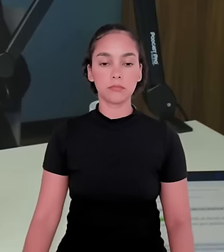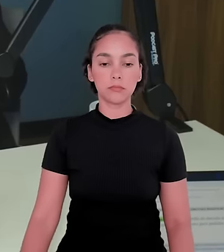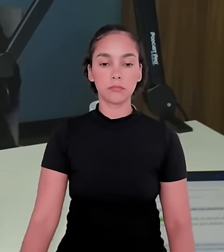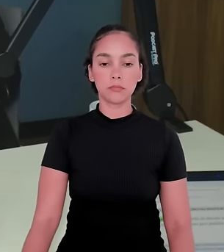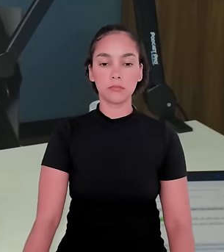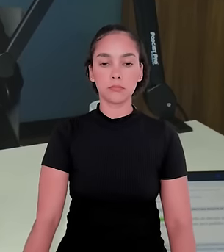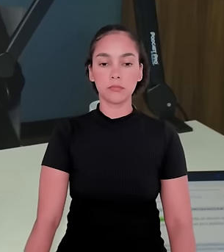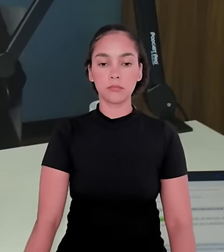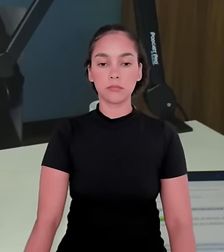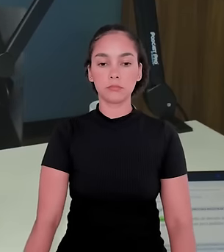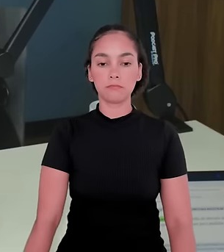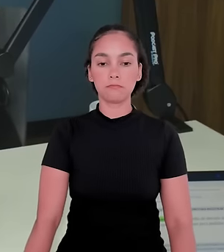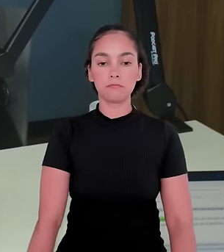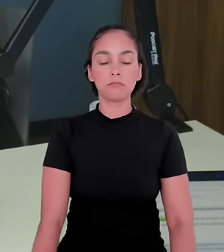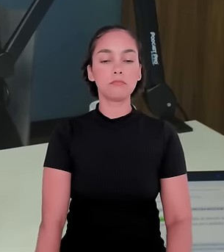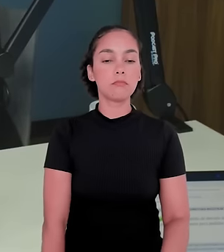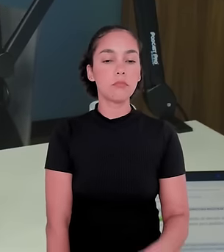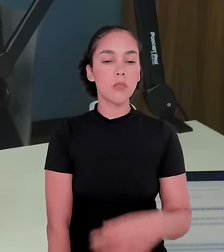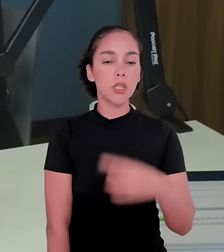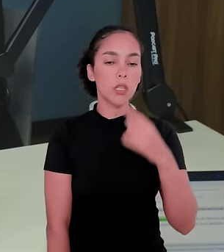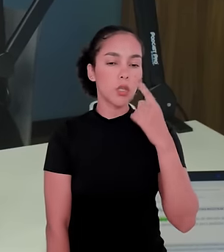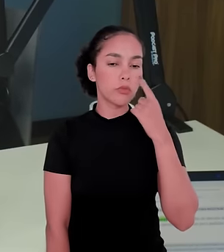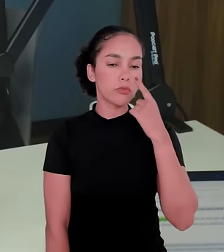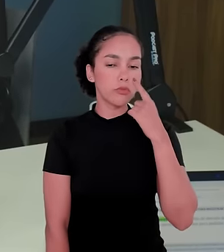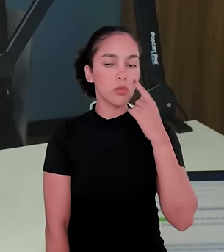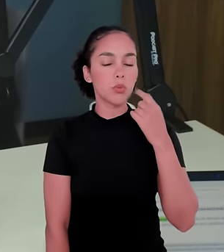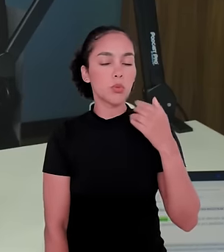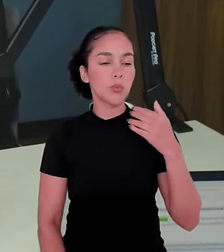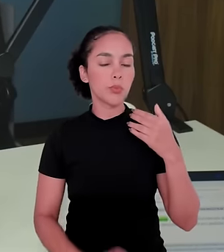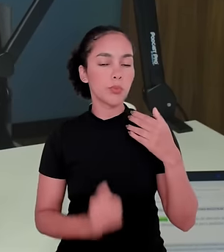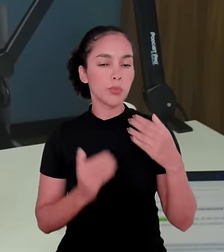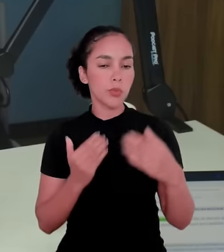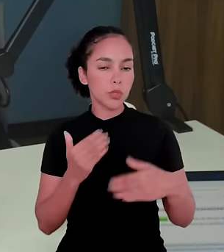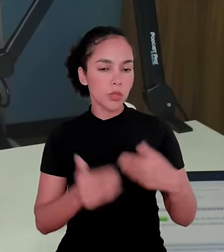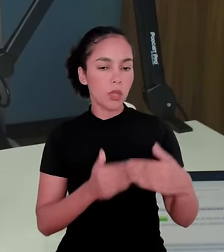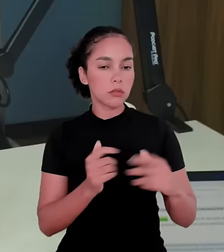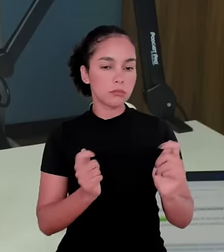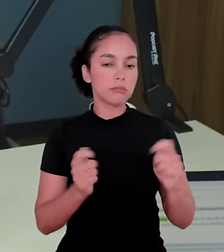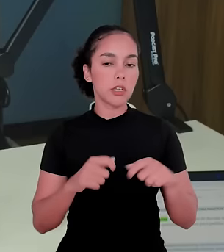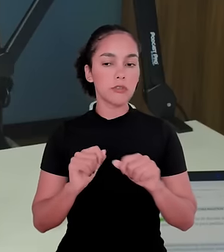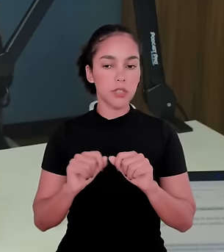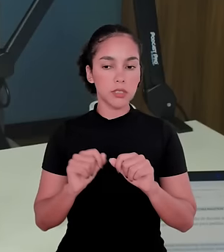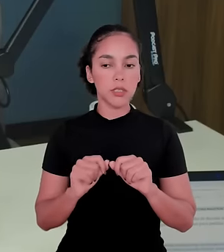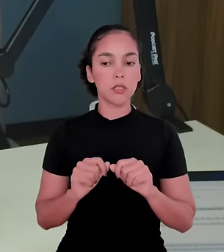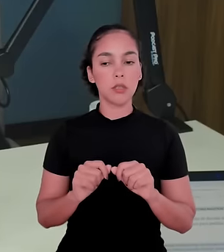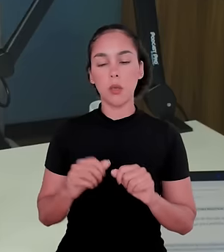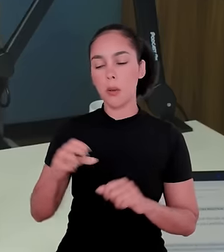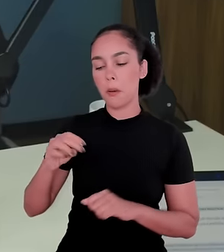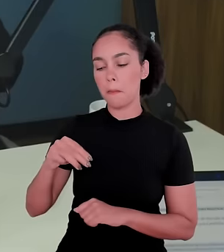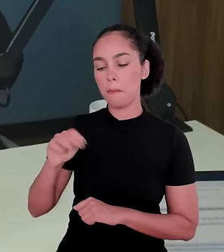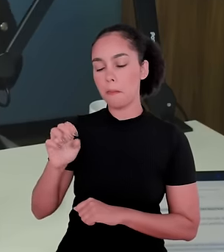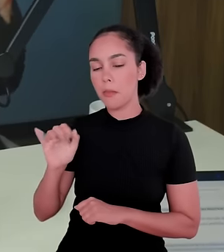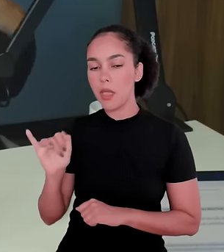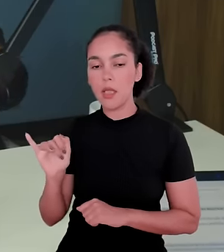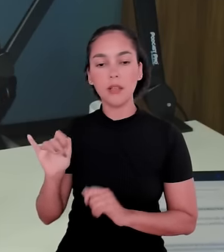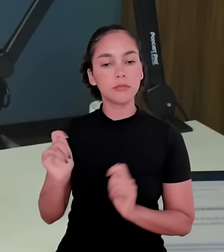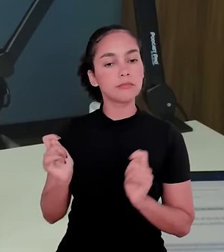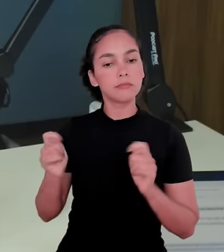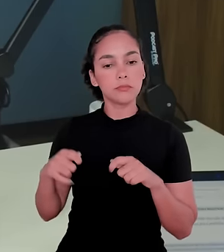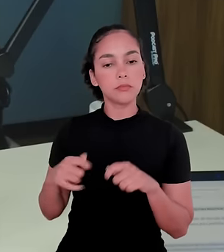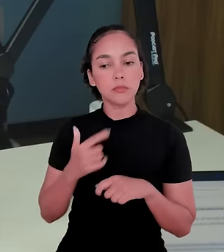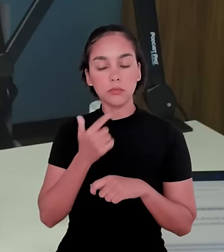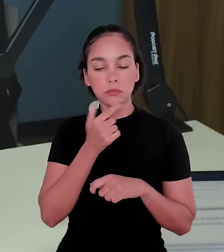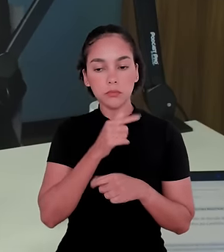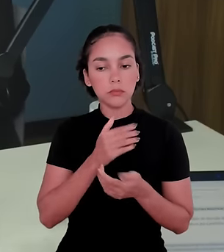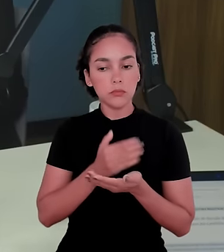e aí como assim como que eu vi que é é é um processo que dá para fazer né até o mei e dá pra gente